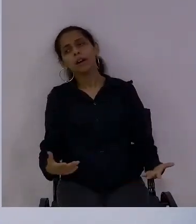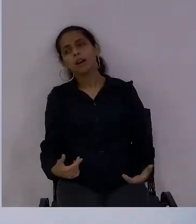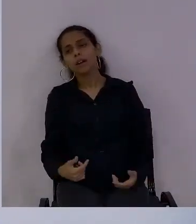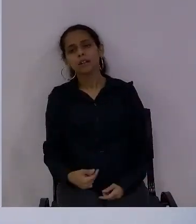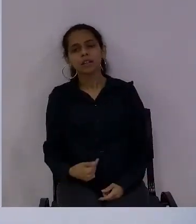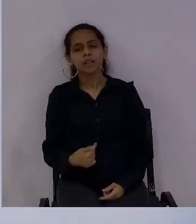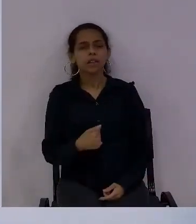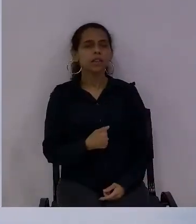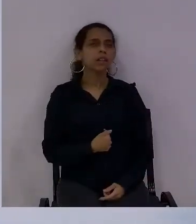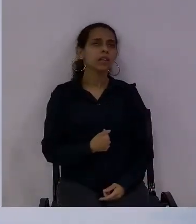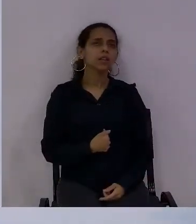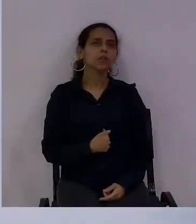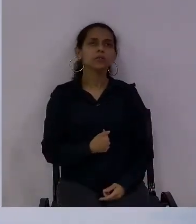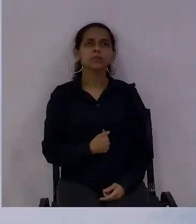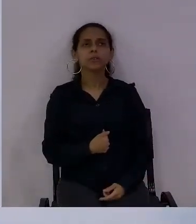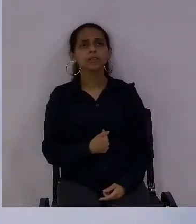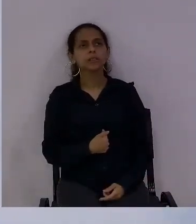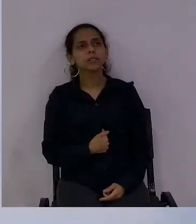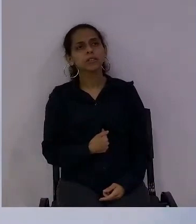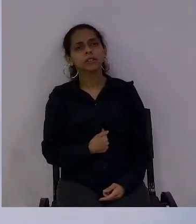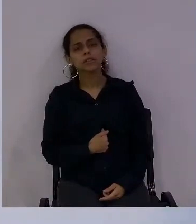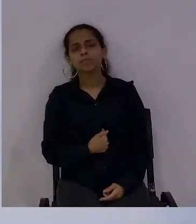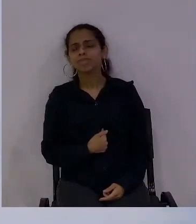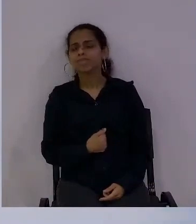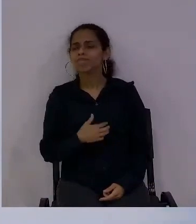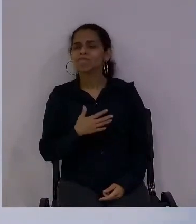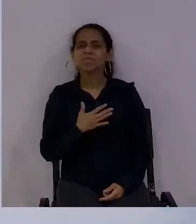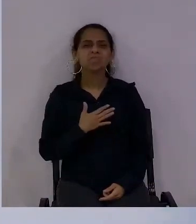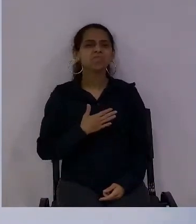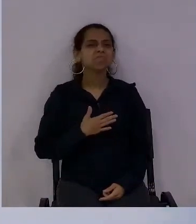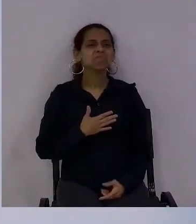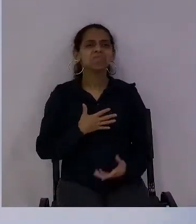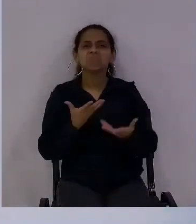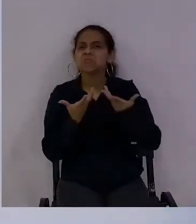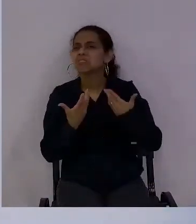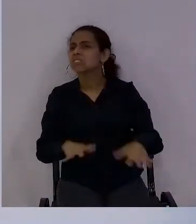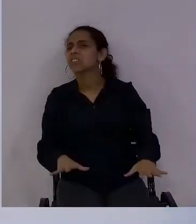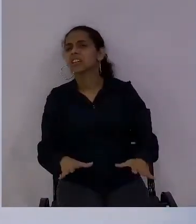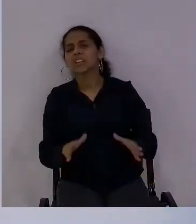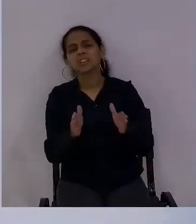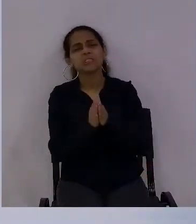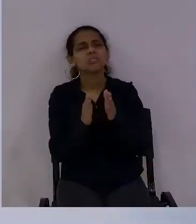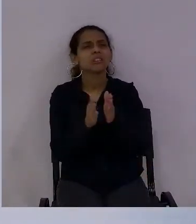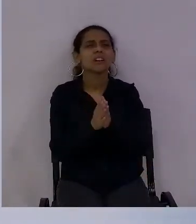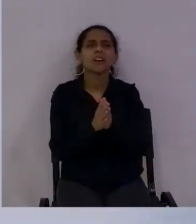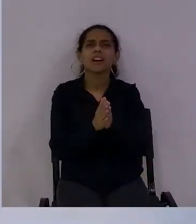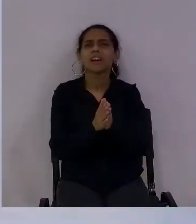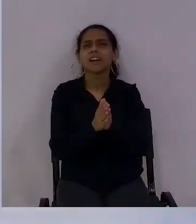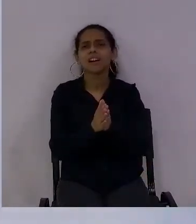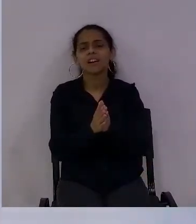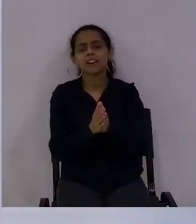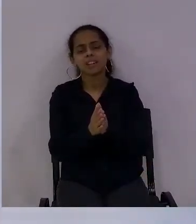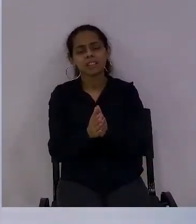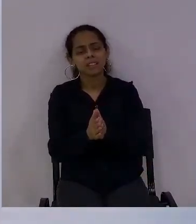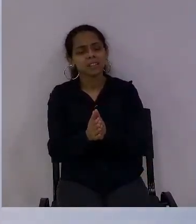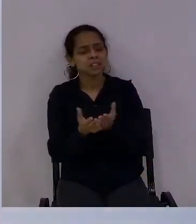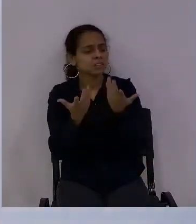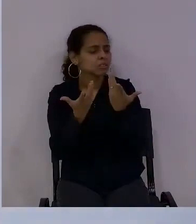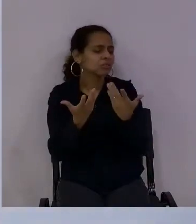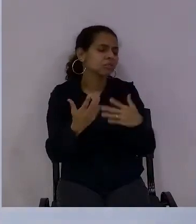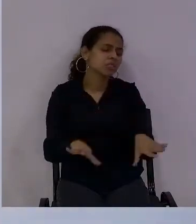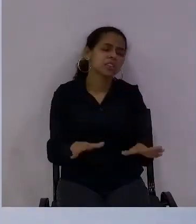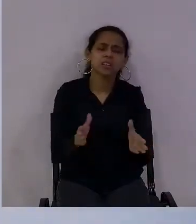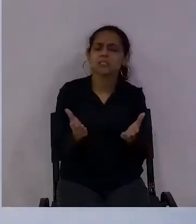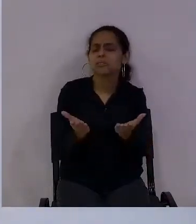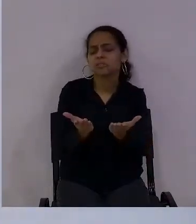porque eu não estou legal, porque eu pequei, porque eu errei. E depois que eu errei, pastor, eu me afastei. E